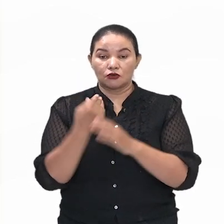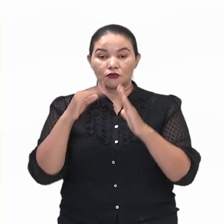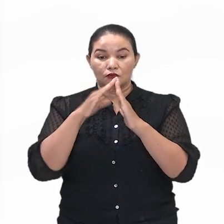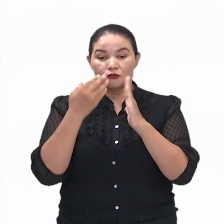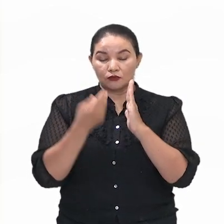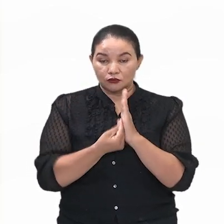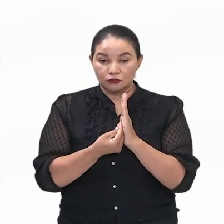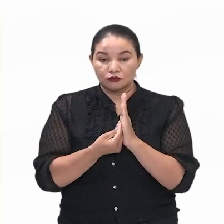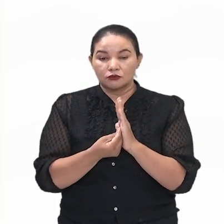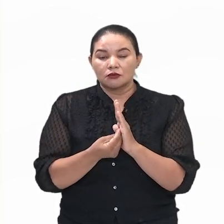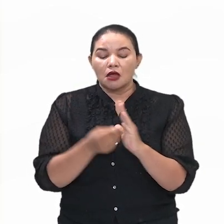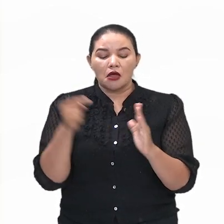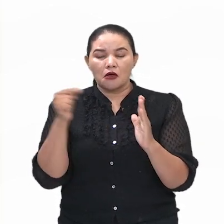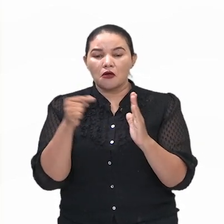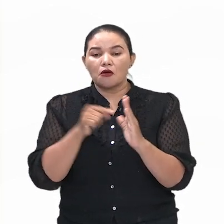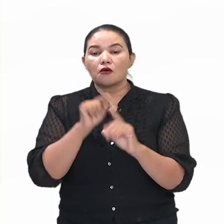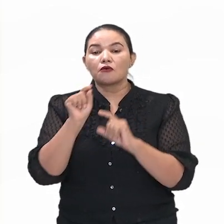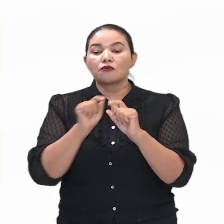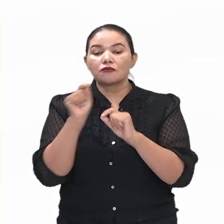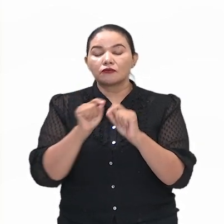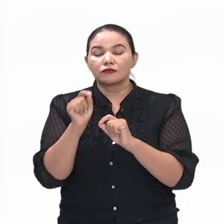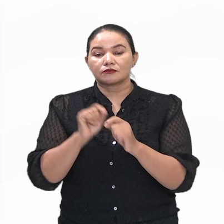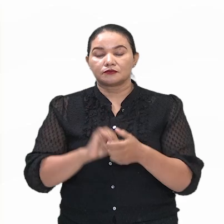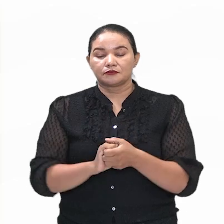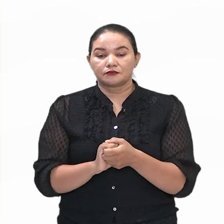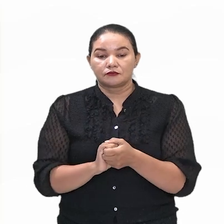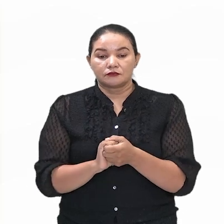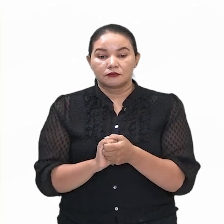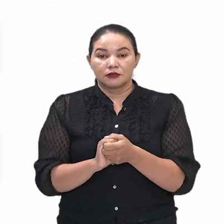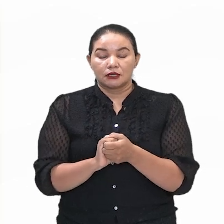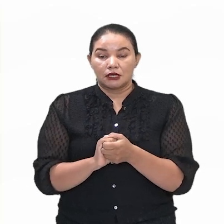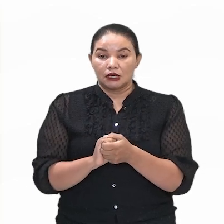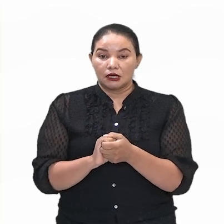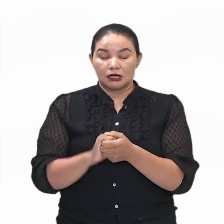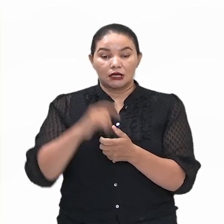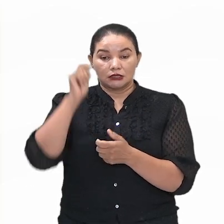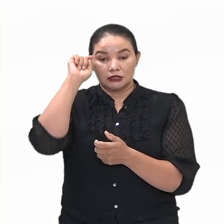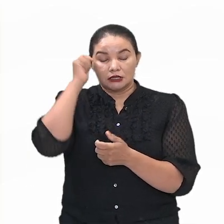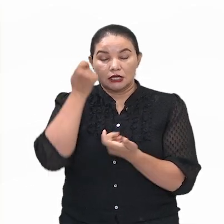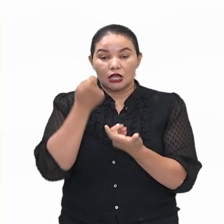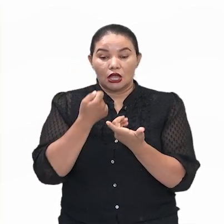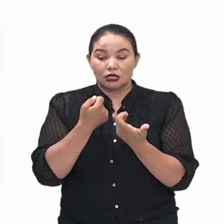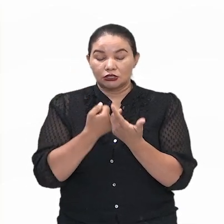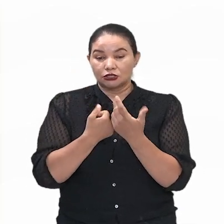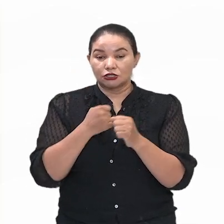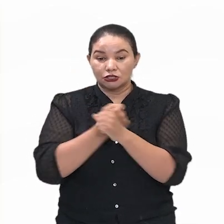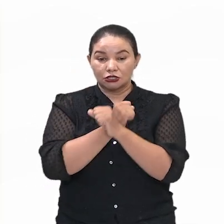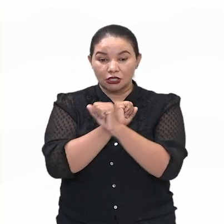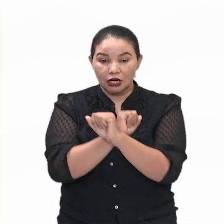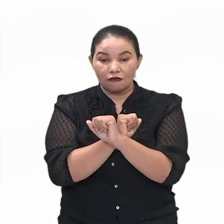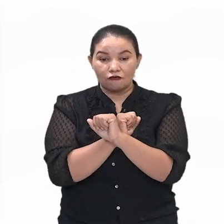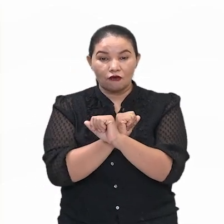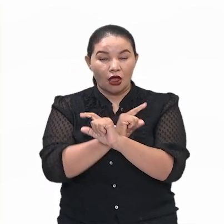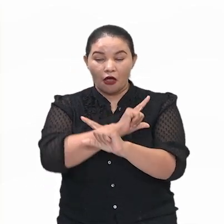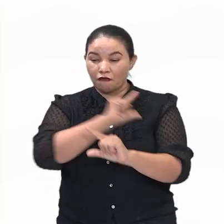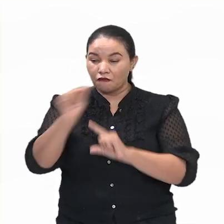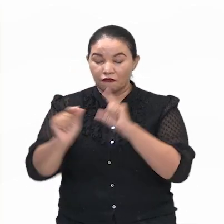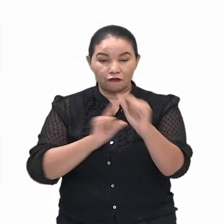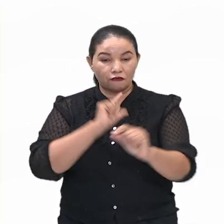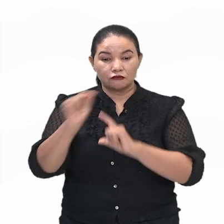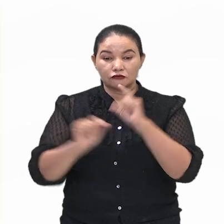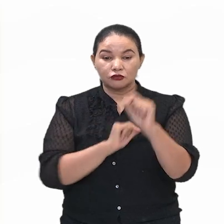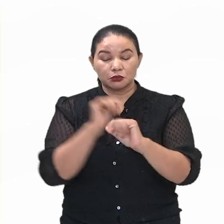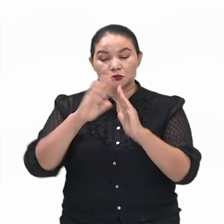os quilombos? Eram locais para onde os negros escravizados fugidos iam atrás ali de